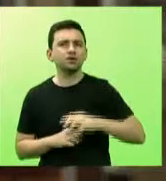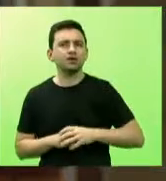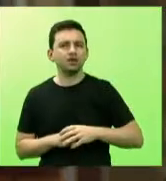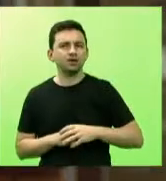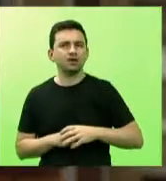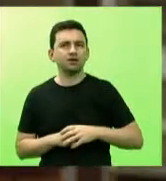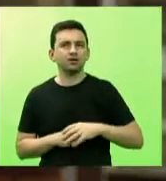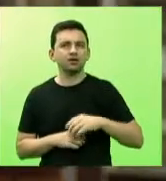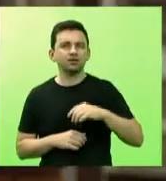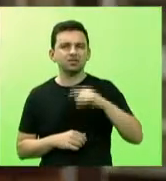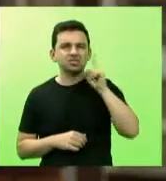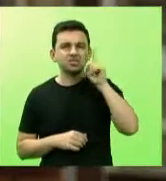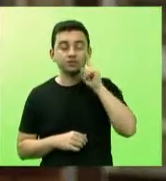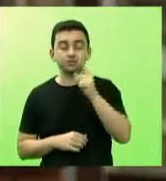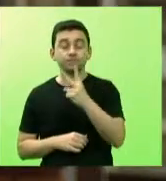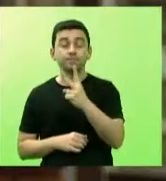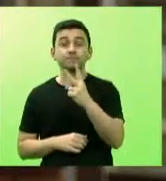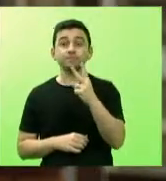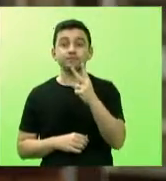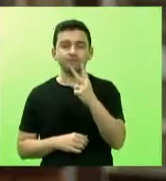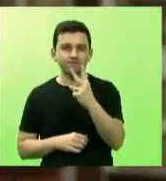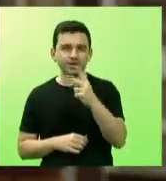Uns